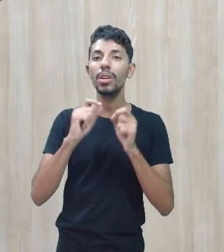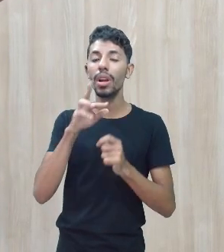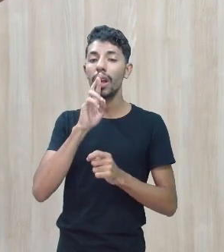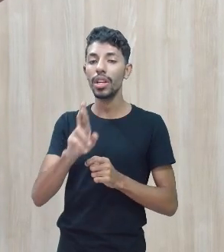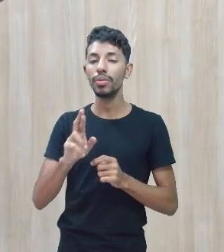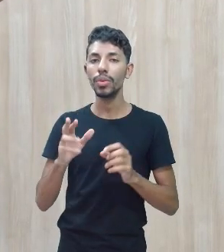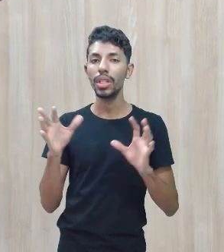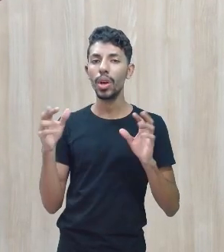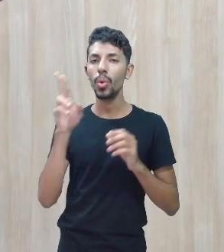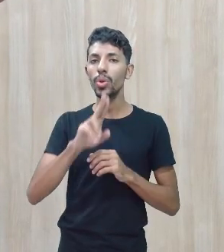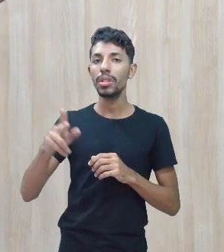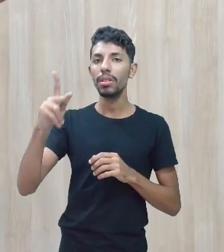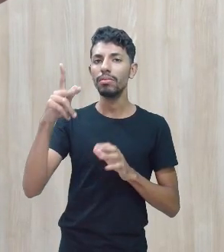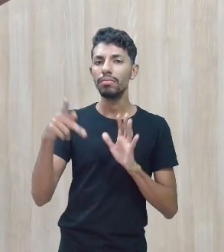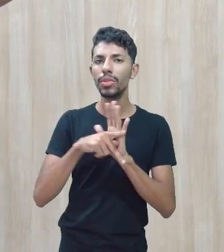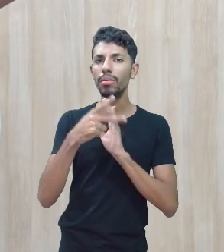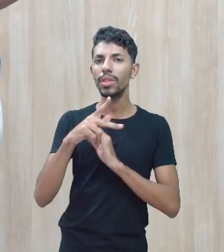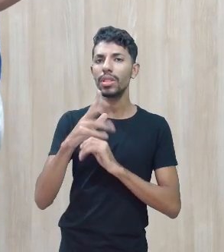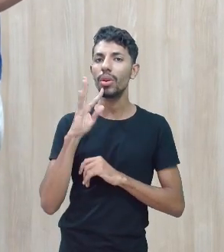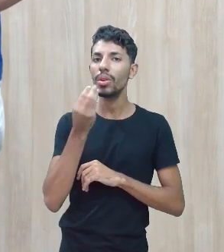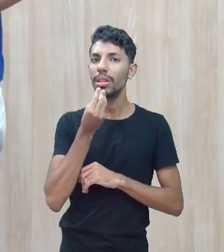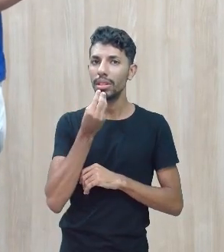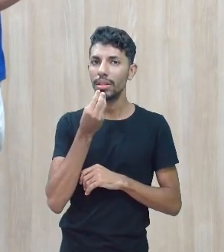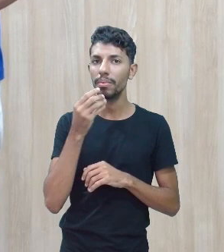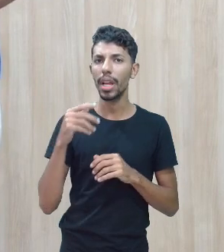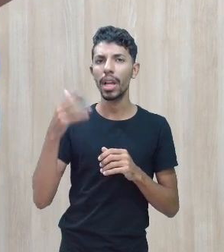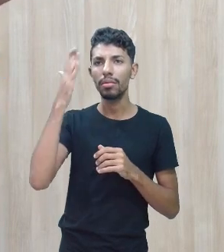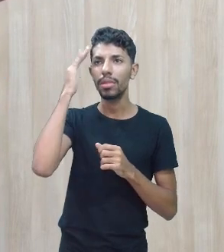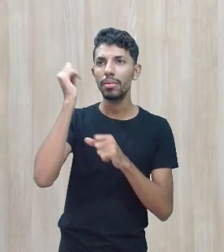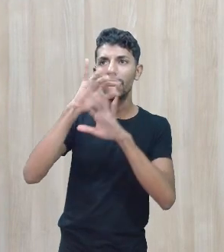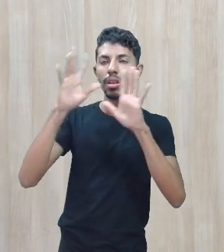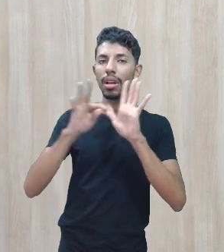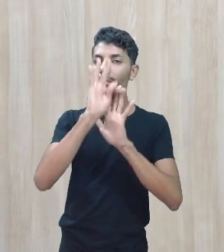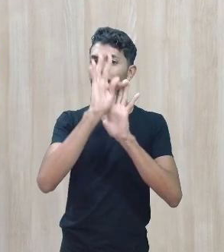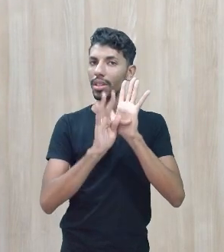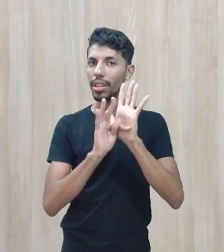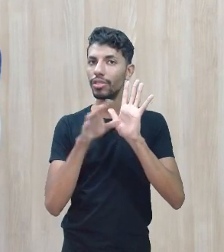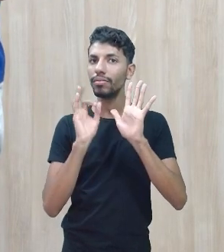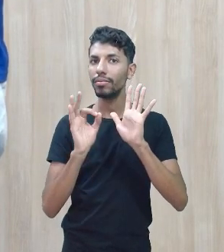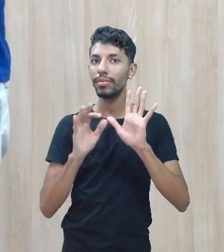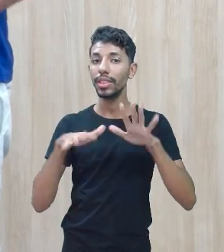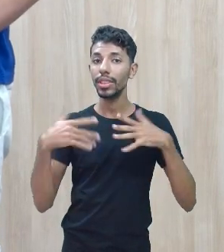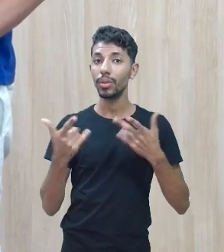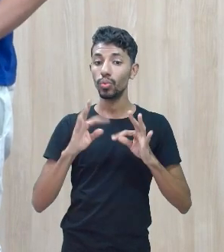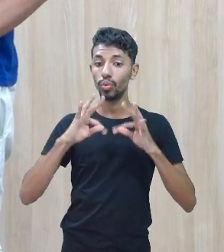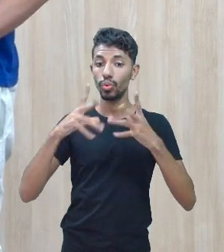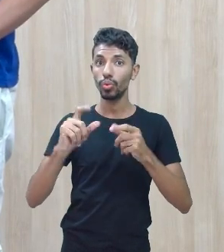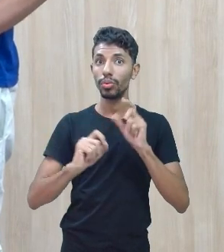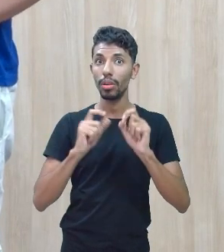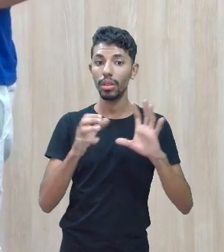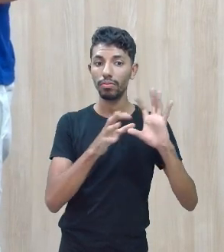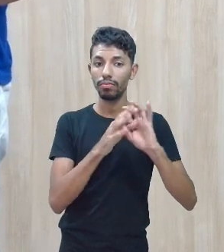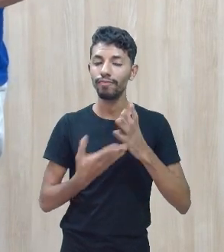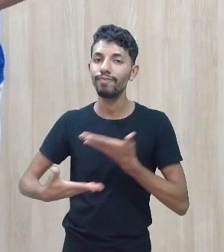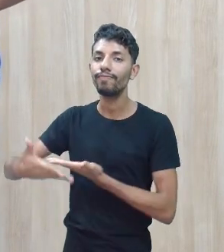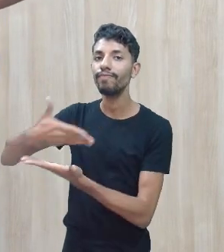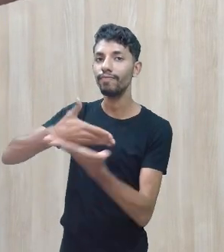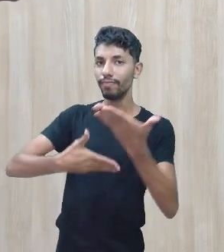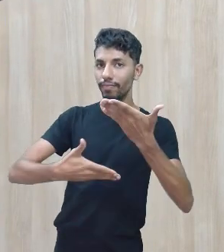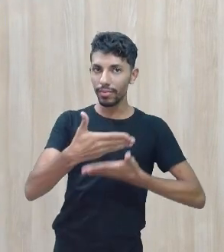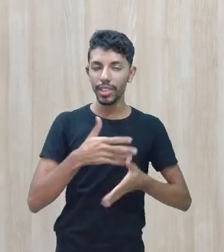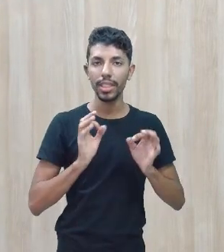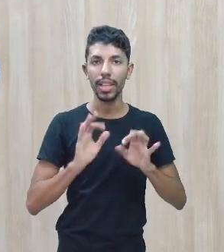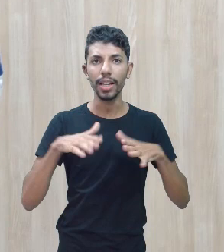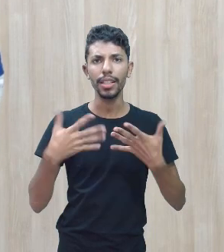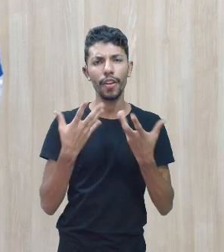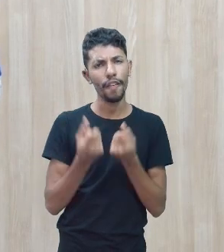seu conhecimento, de acordo com o seu entendimento daquele texto. Então está tudo cada vez mais contextualizado. Então vamos estudar